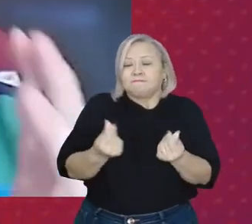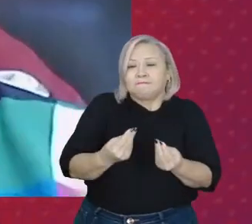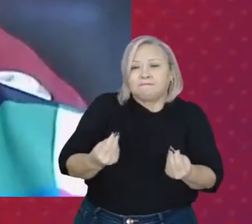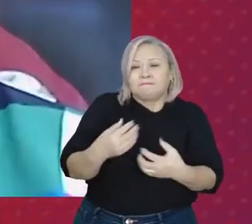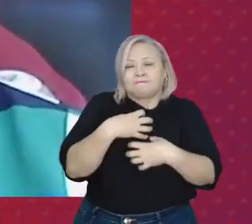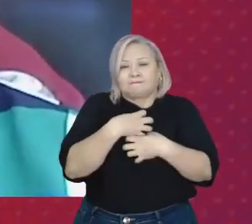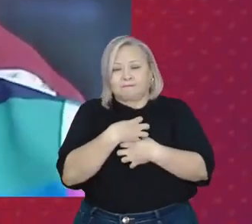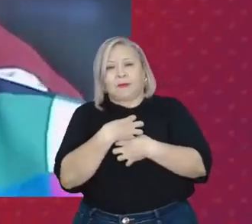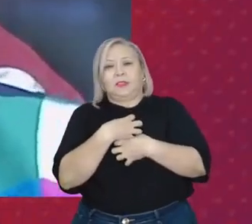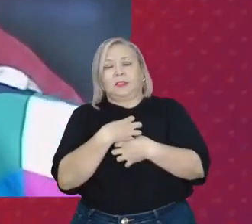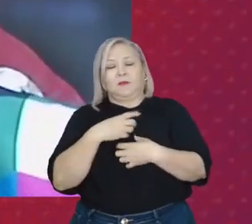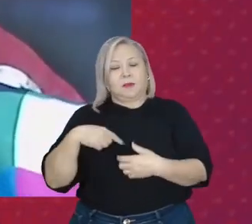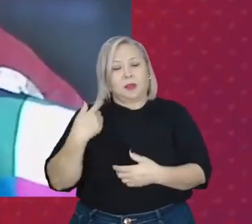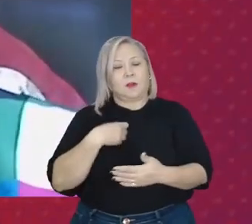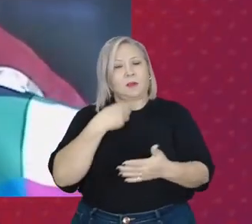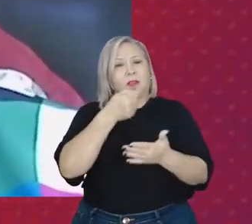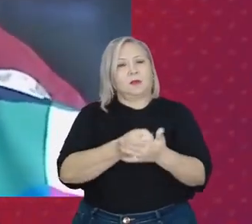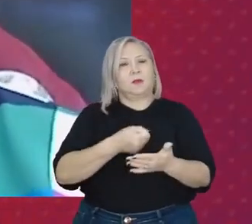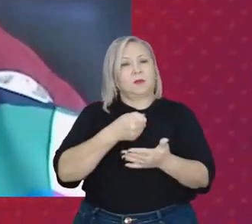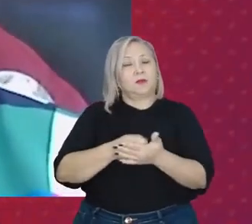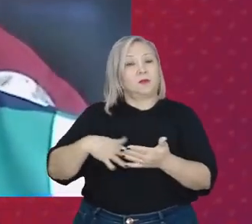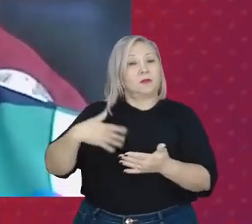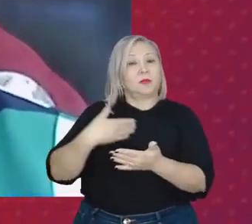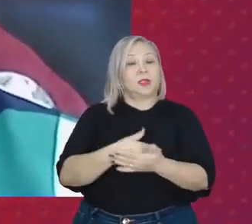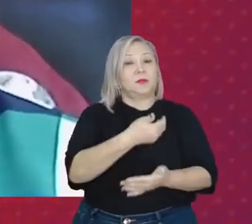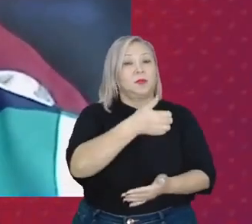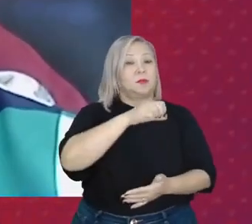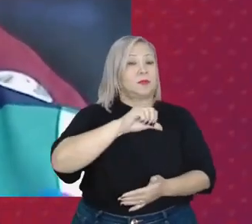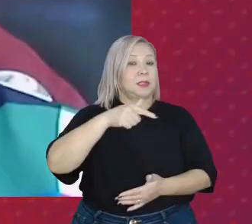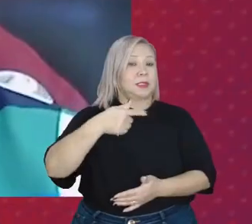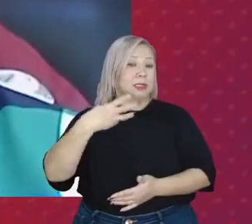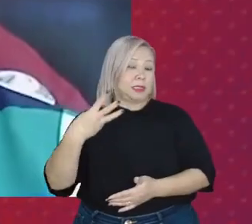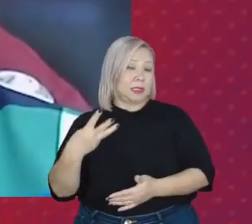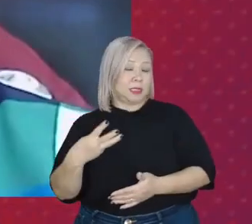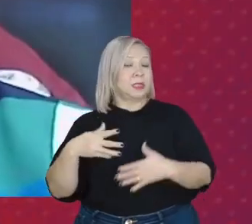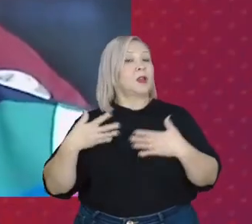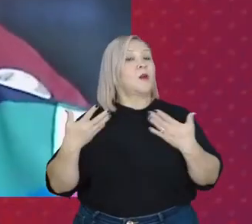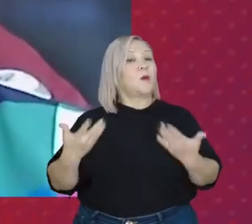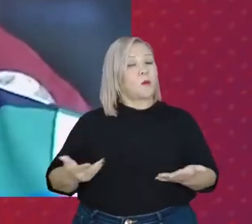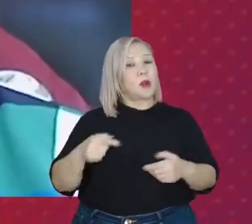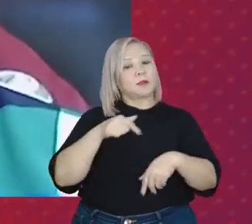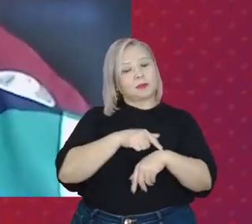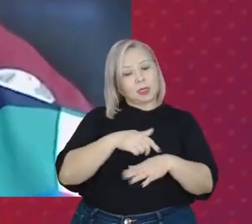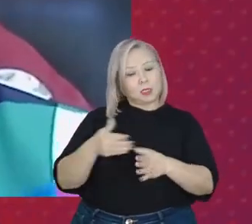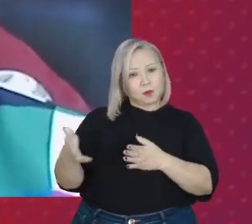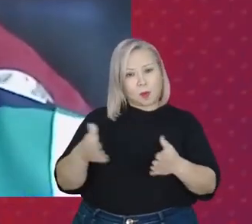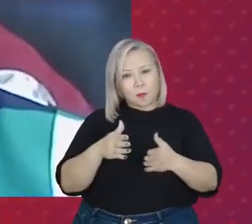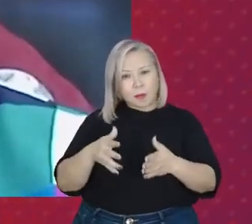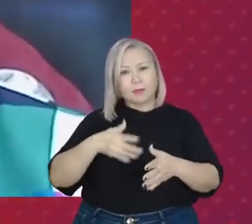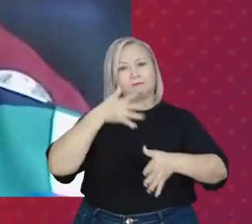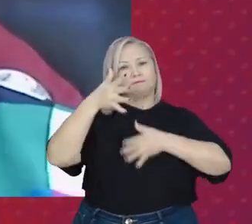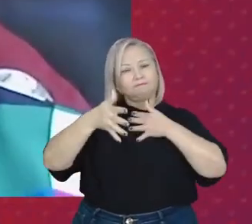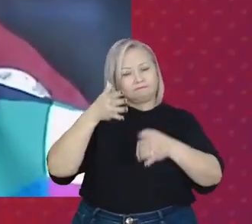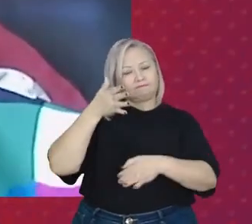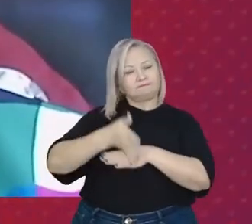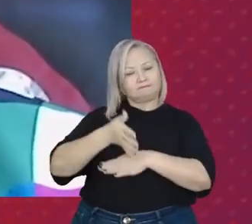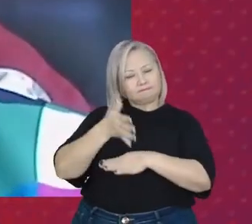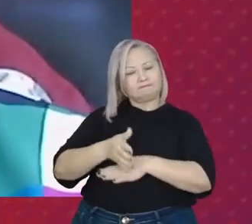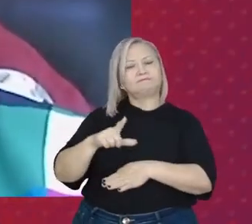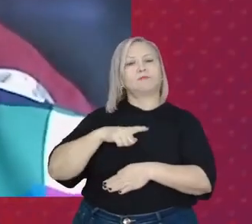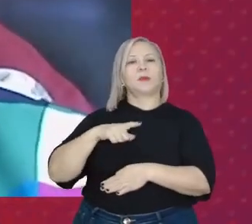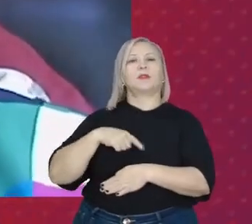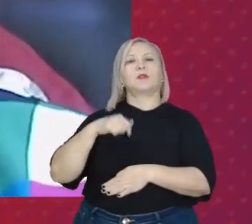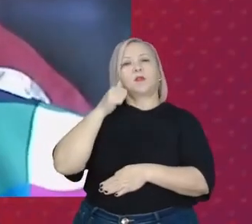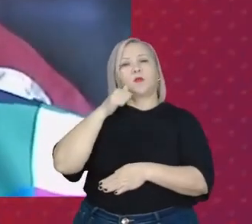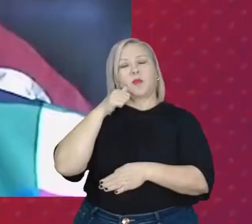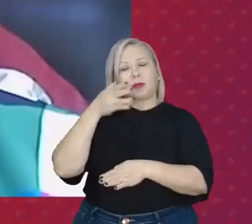à nossa luta desde 1973, quando, nesse momento, nós registramos a nossa participação